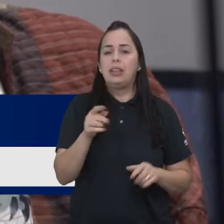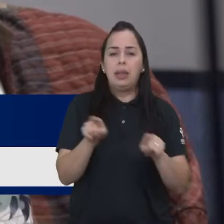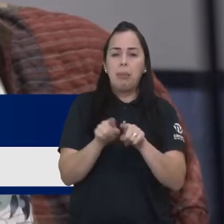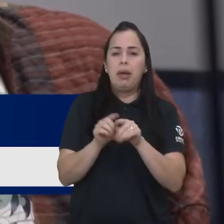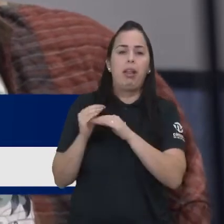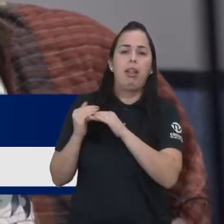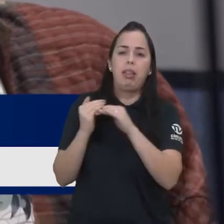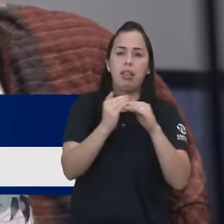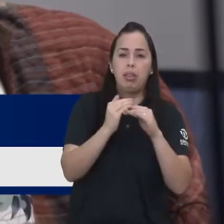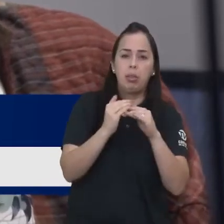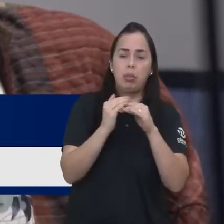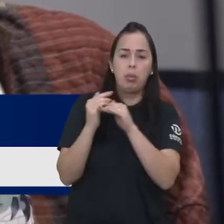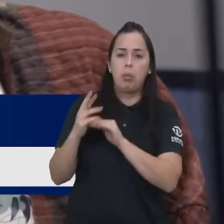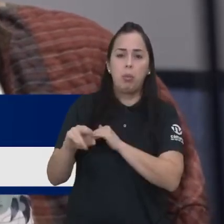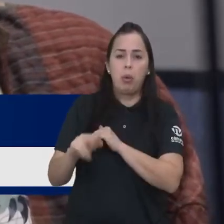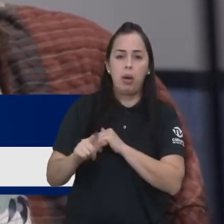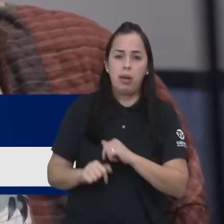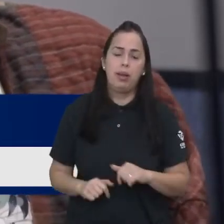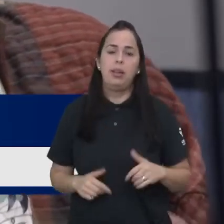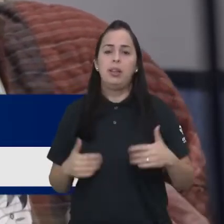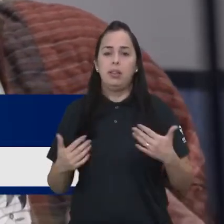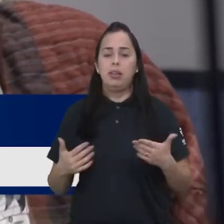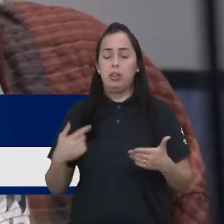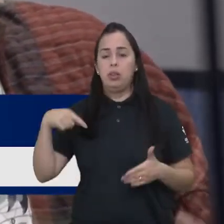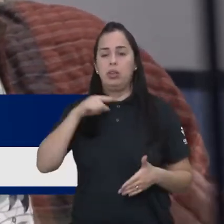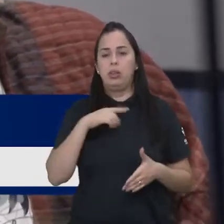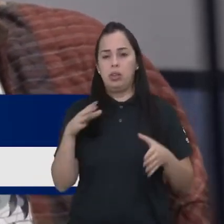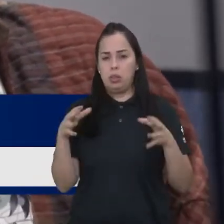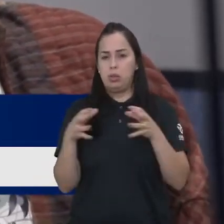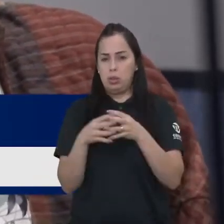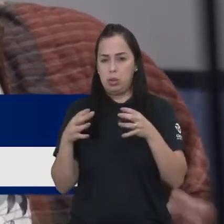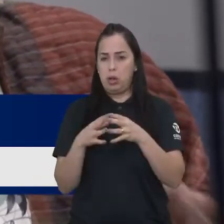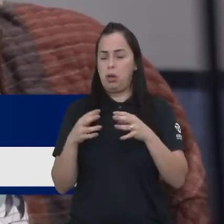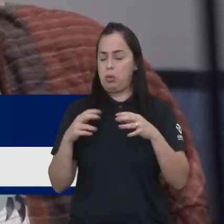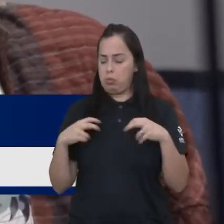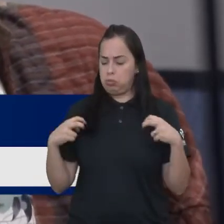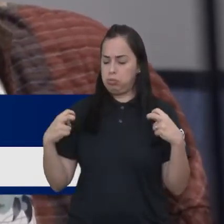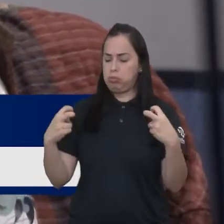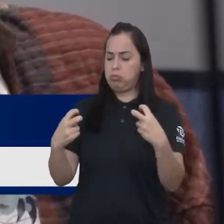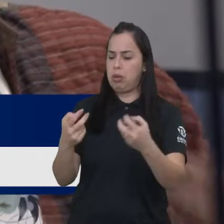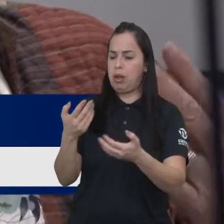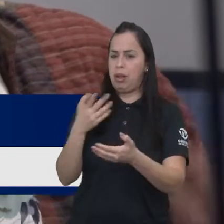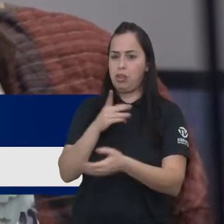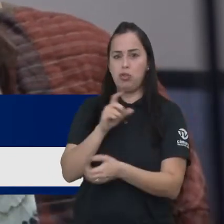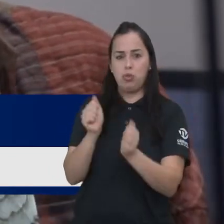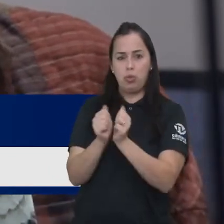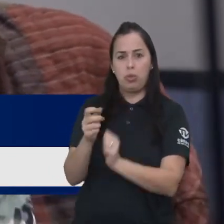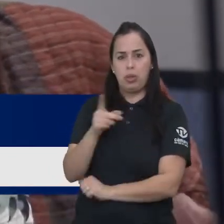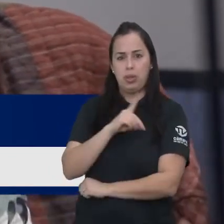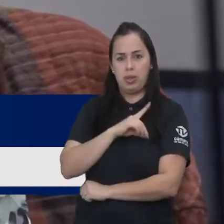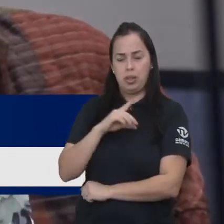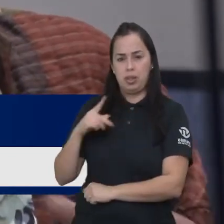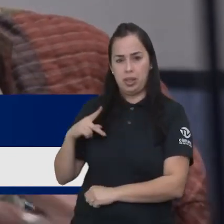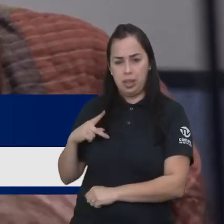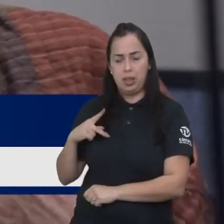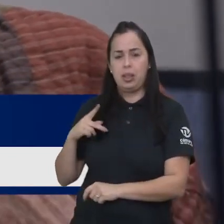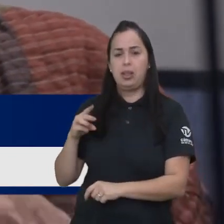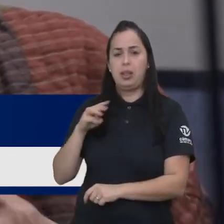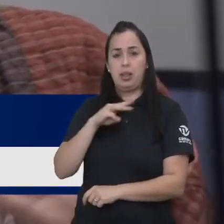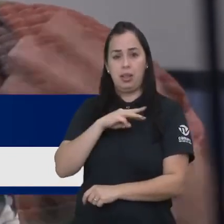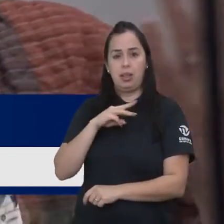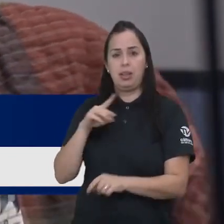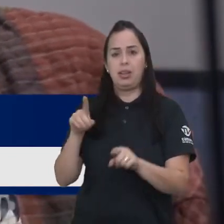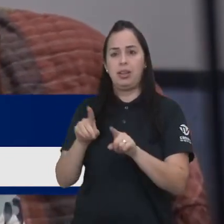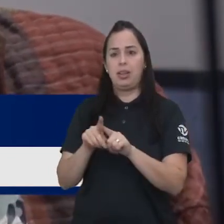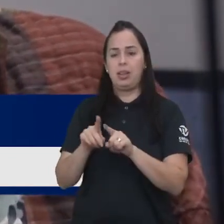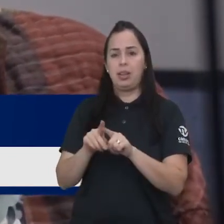para todos. Então, é isso que a gente tem que fazer, que eu acho que nós temos que sentar com o Defensoria Pública, com o Ministério Público, sempre